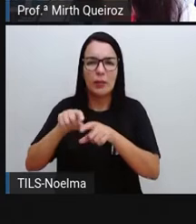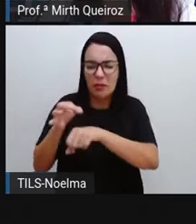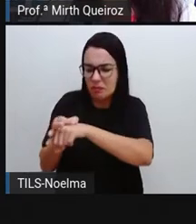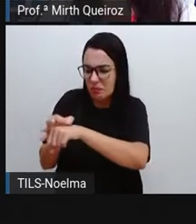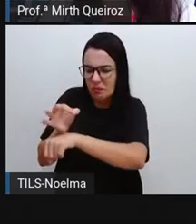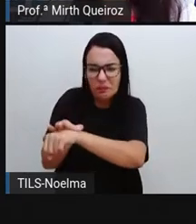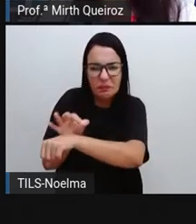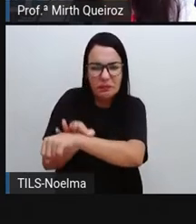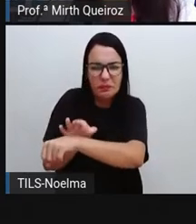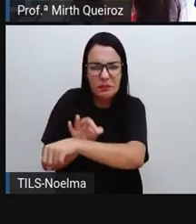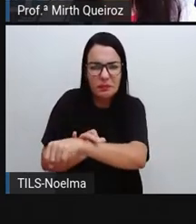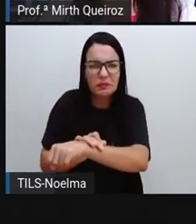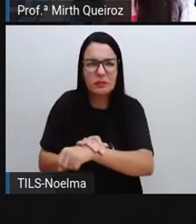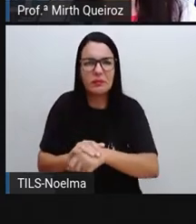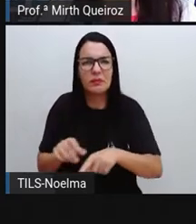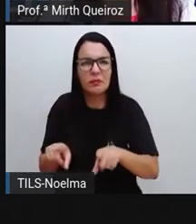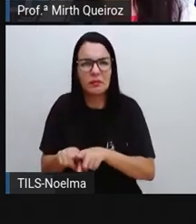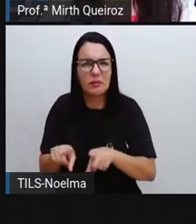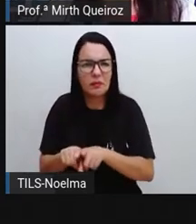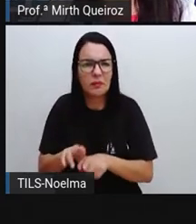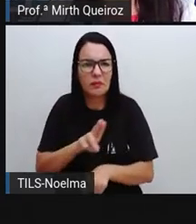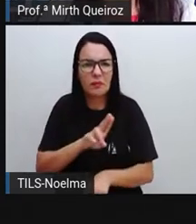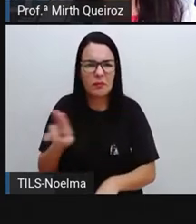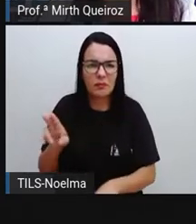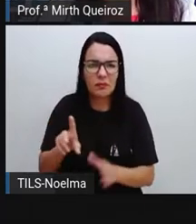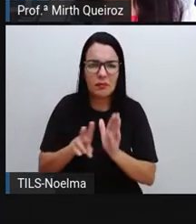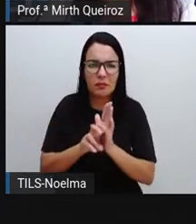verrugas e condilomas, que são causados pelo